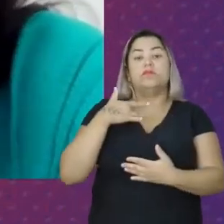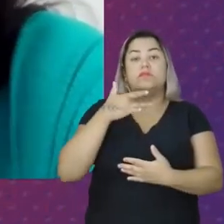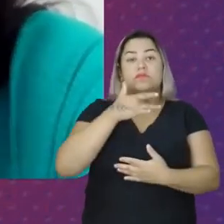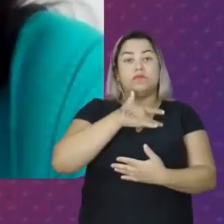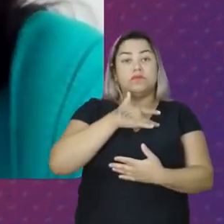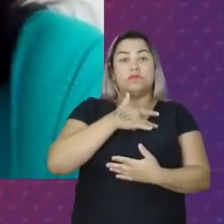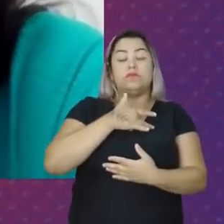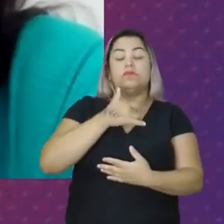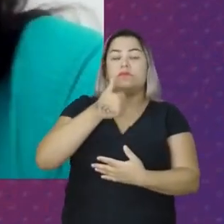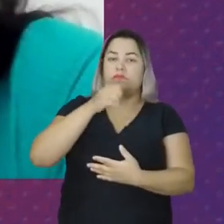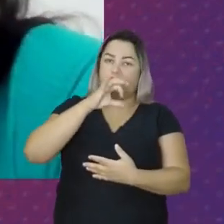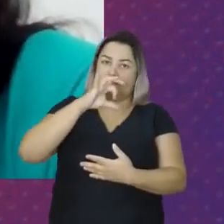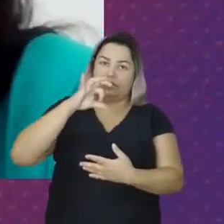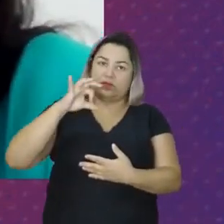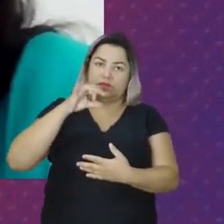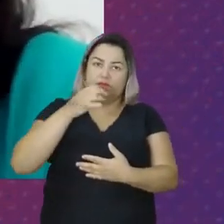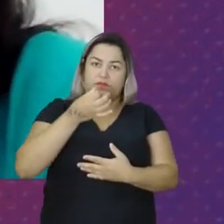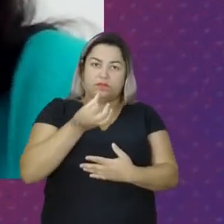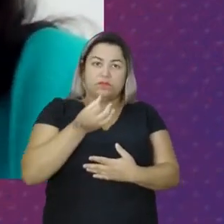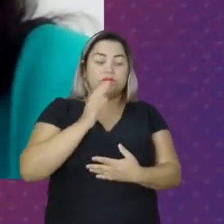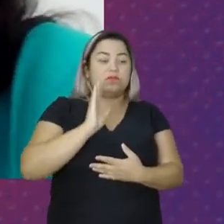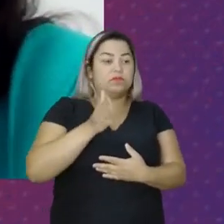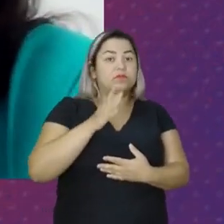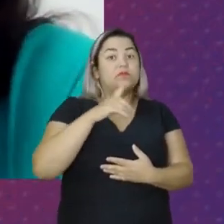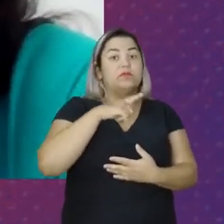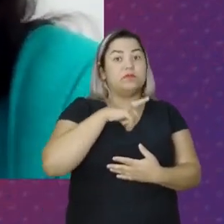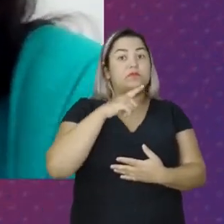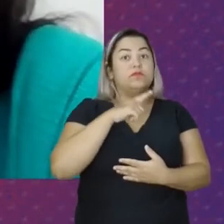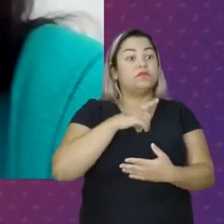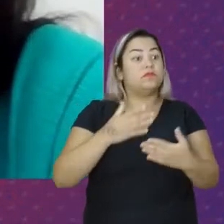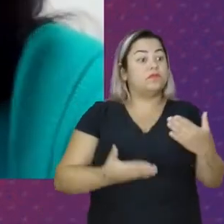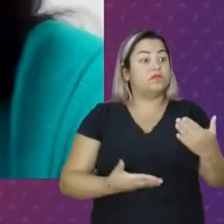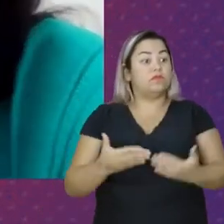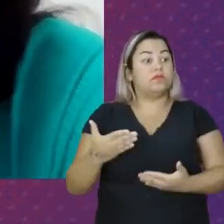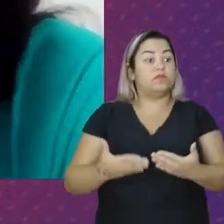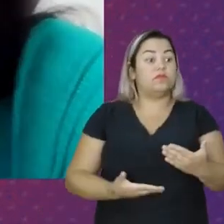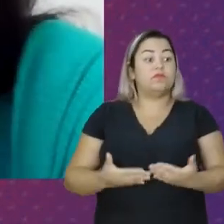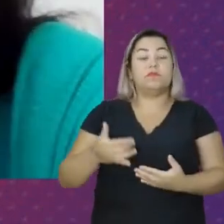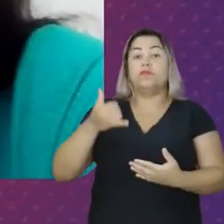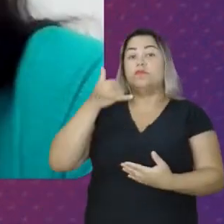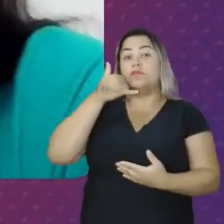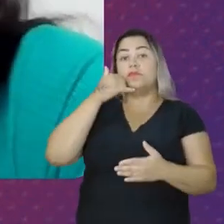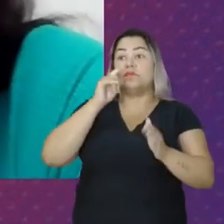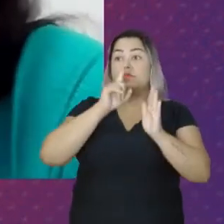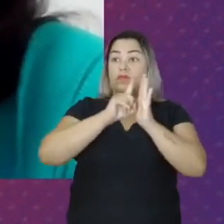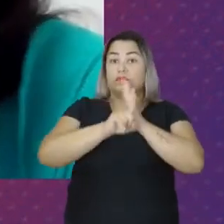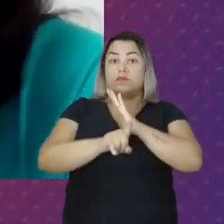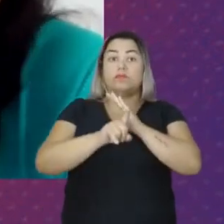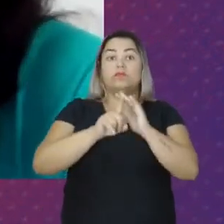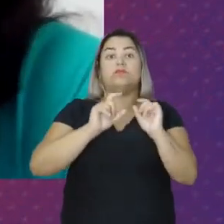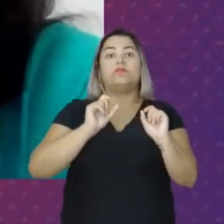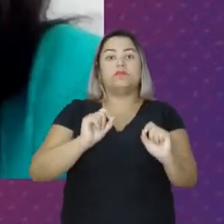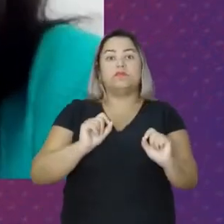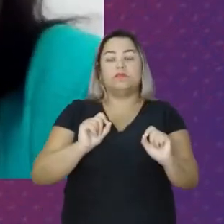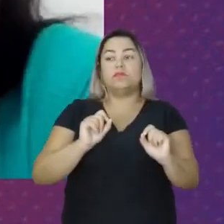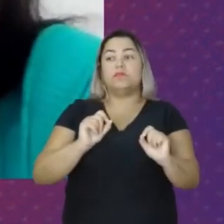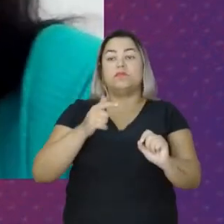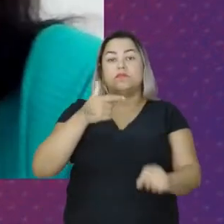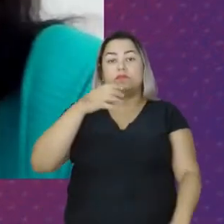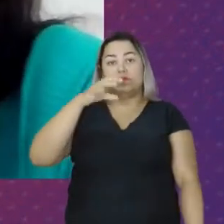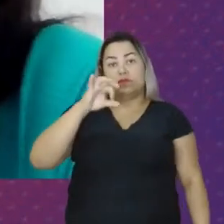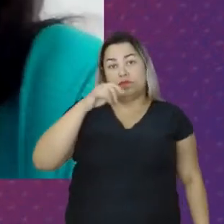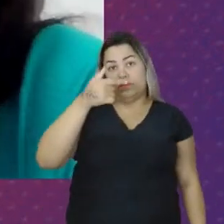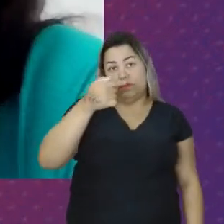que desde de 1996 já tinha um serviço telefônico chamado Pergunte AIDS, né? E em 97